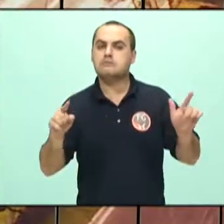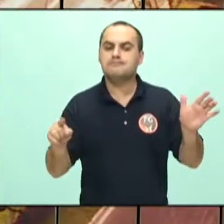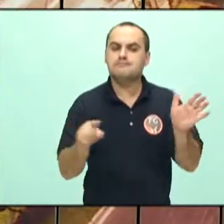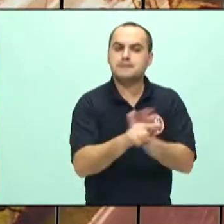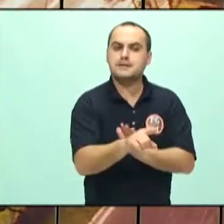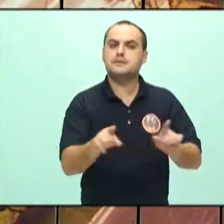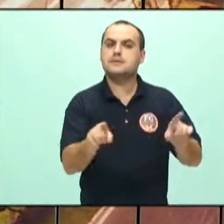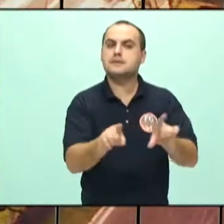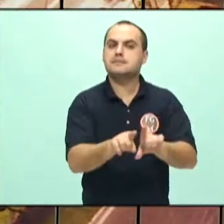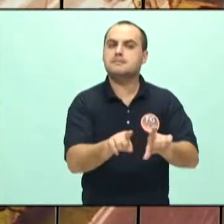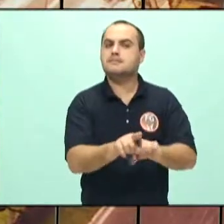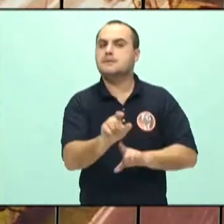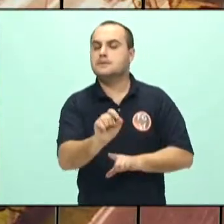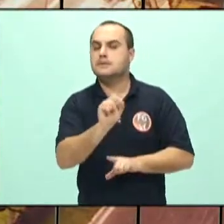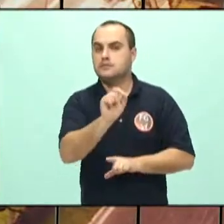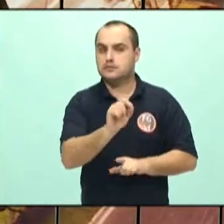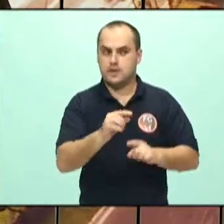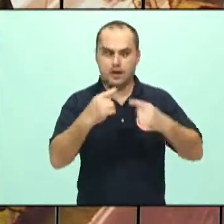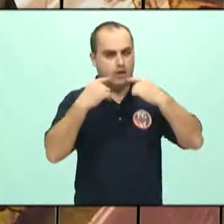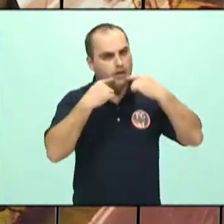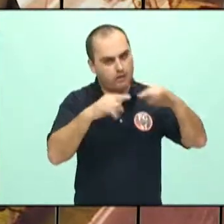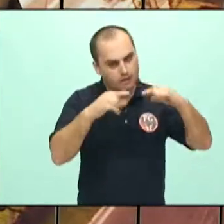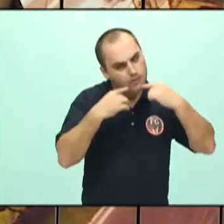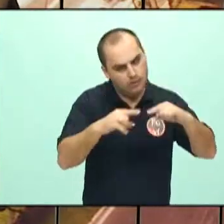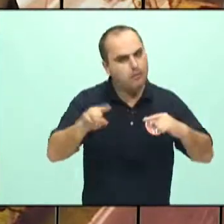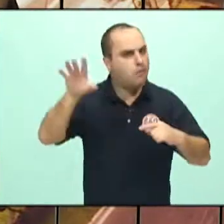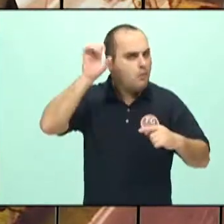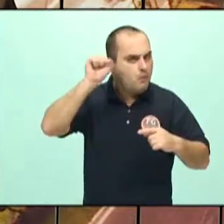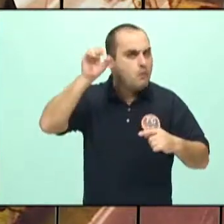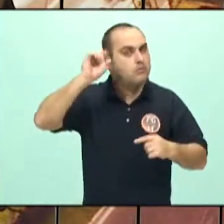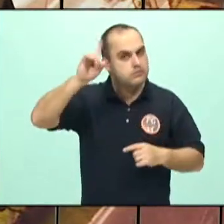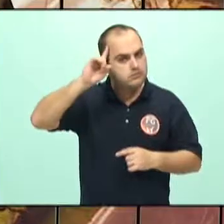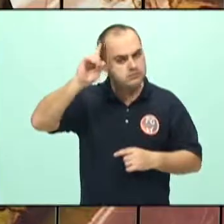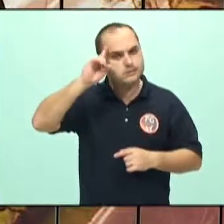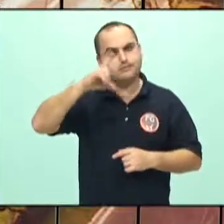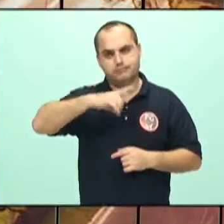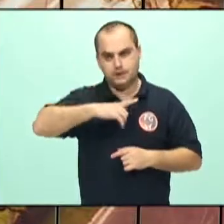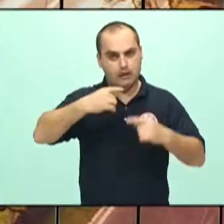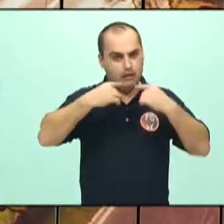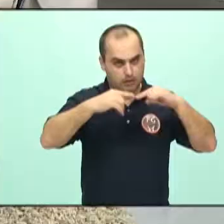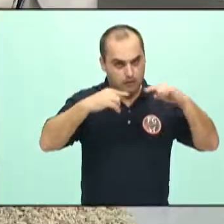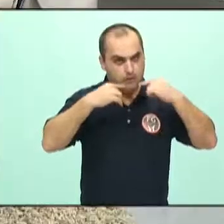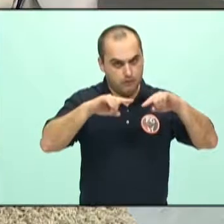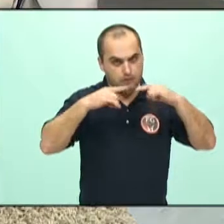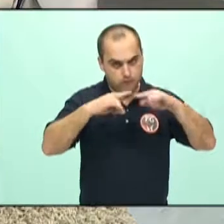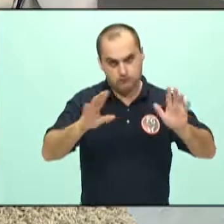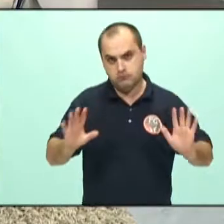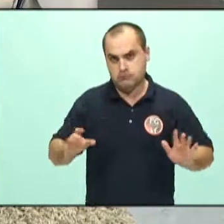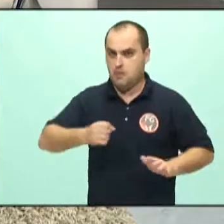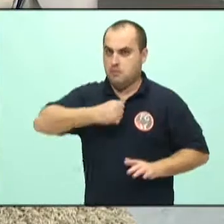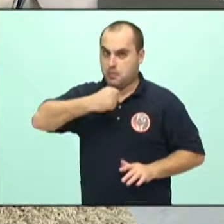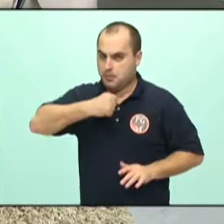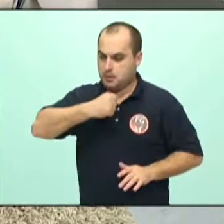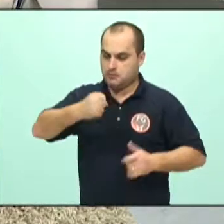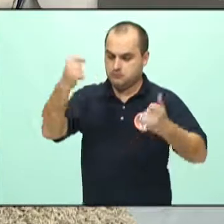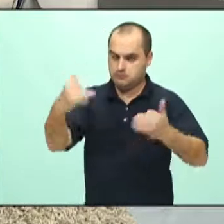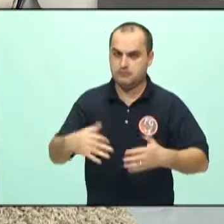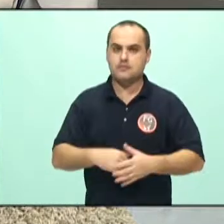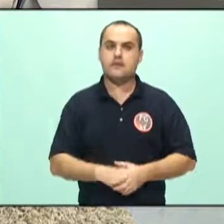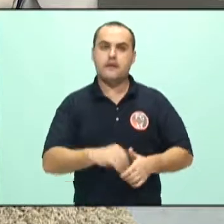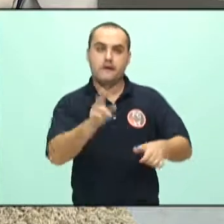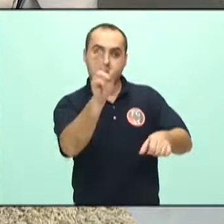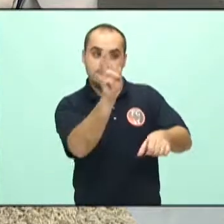quando se fala, e a reclamação a gente ouve todos os dias, a grande imprensa noticia a fiscalização